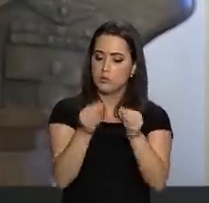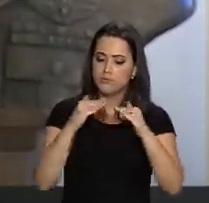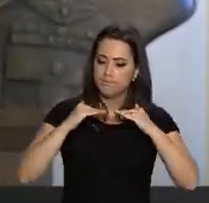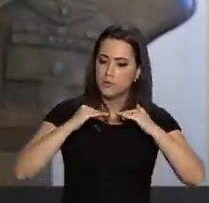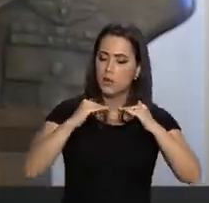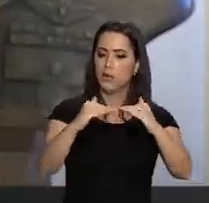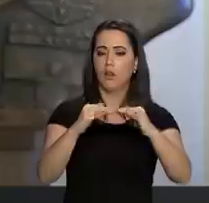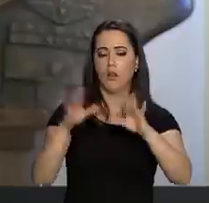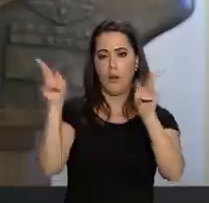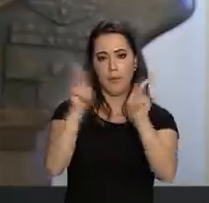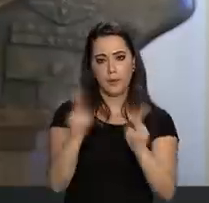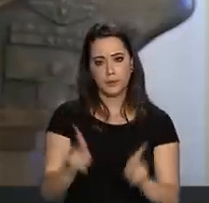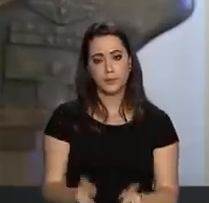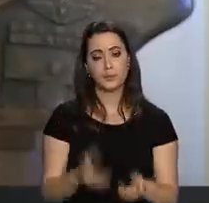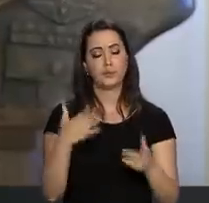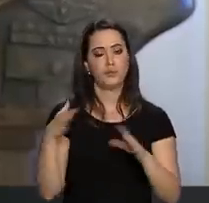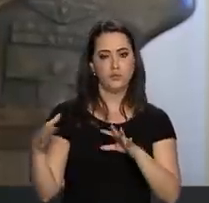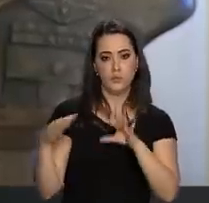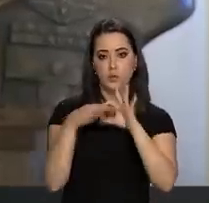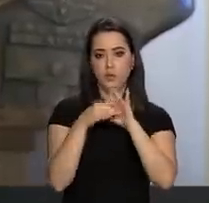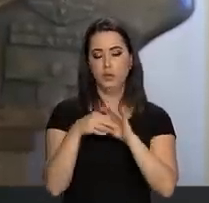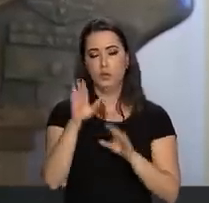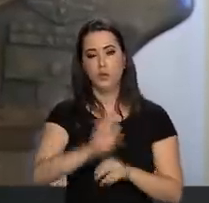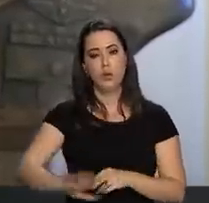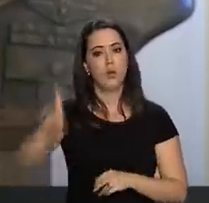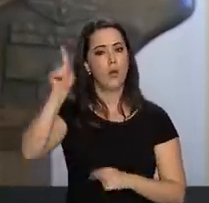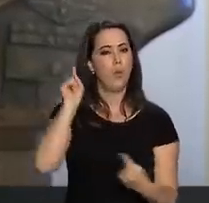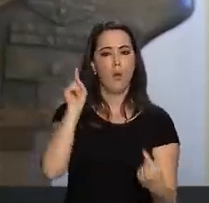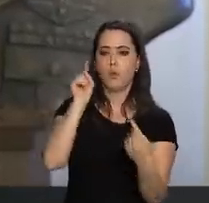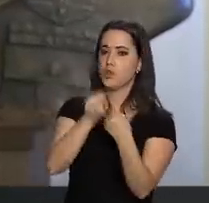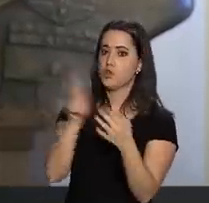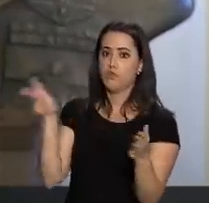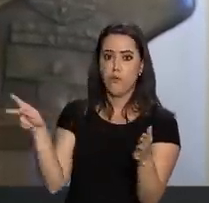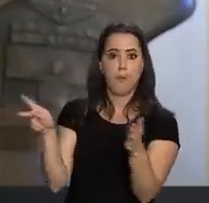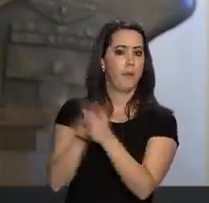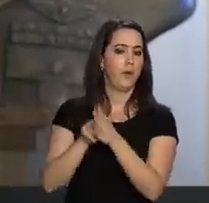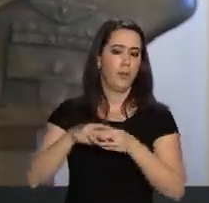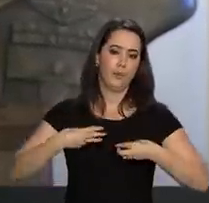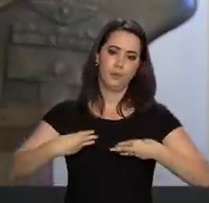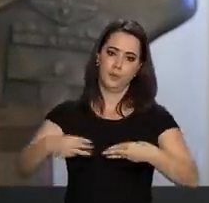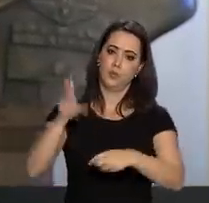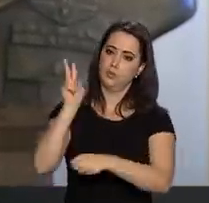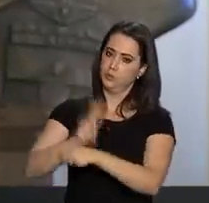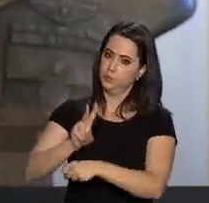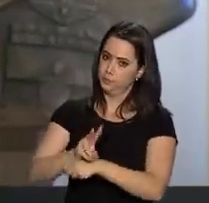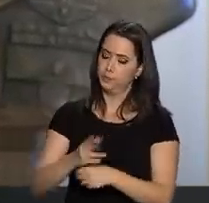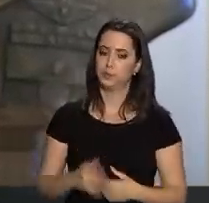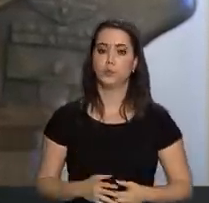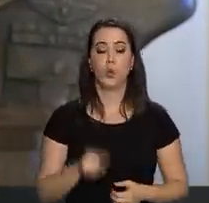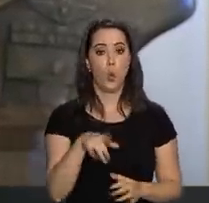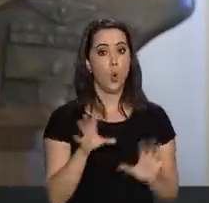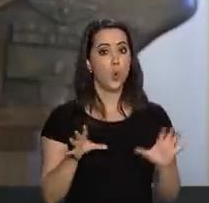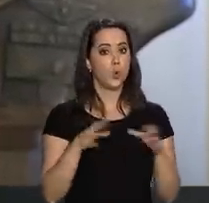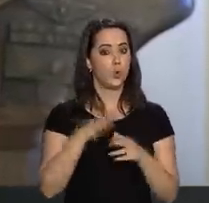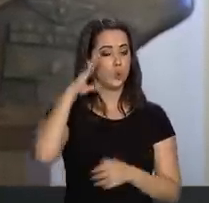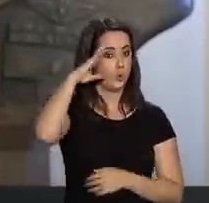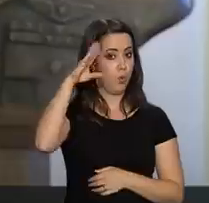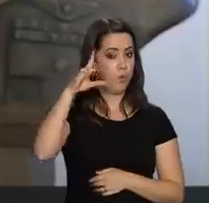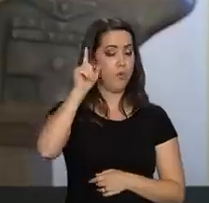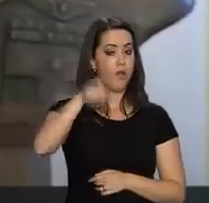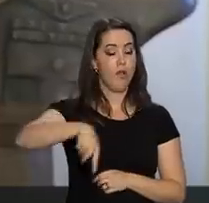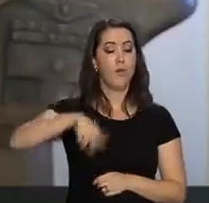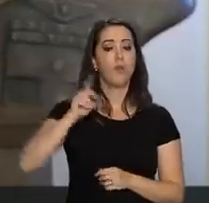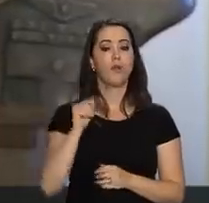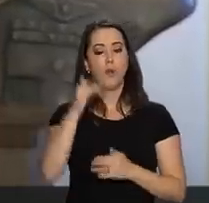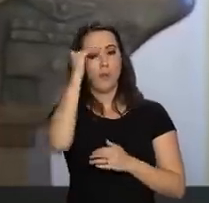social deve ser entendido como objetivo evidente da defesa. As ações das Forças Armadas serão